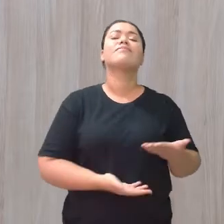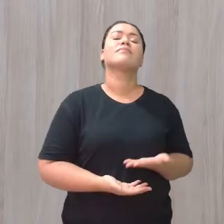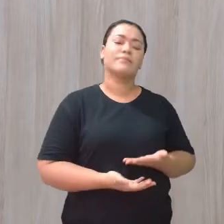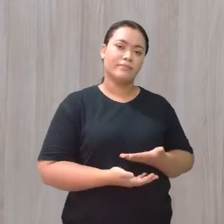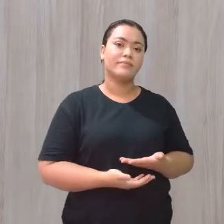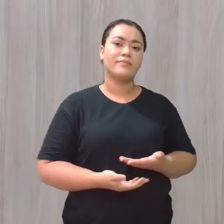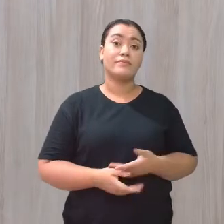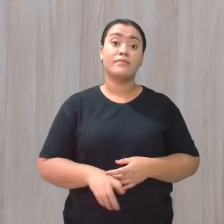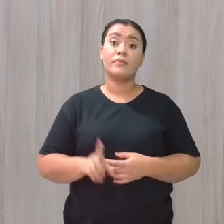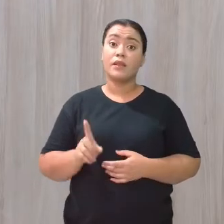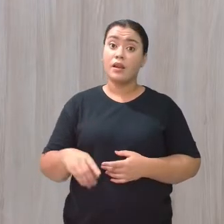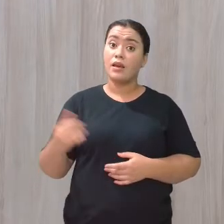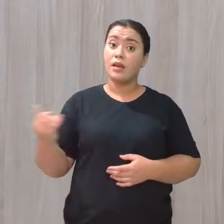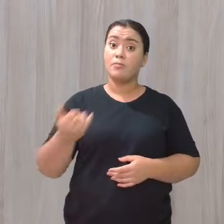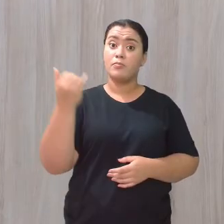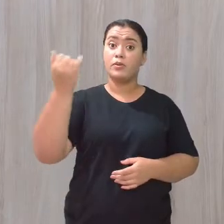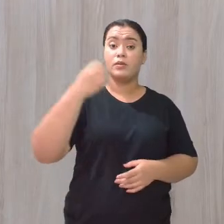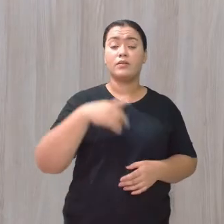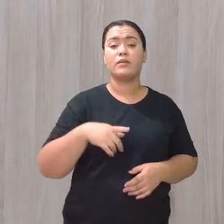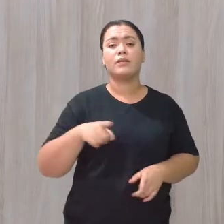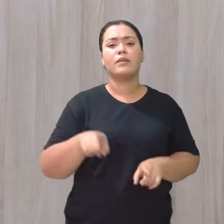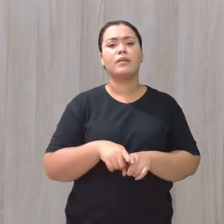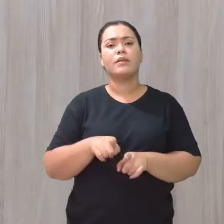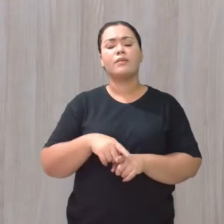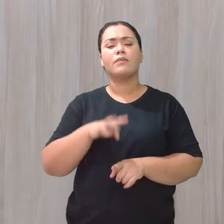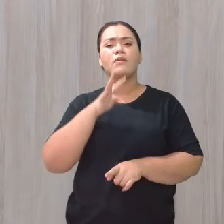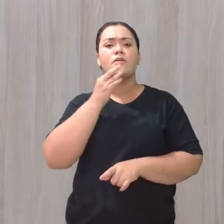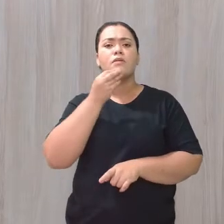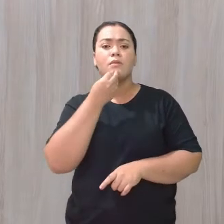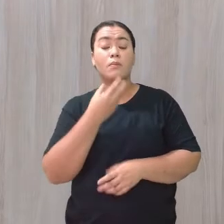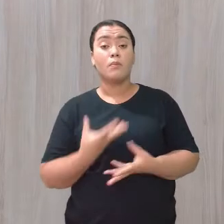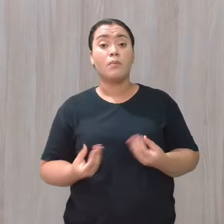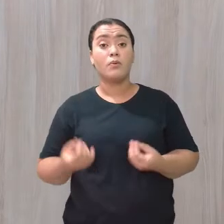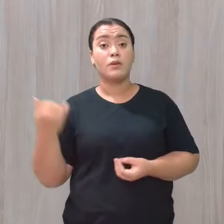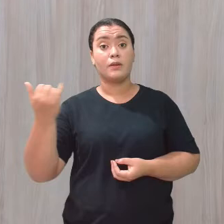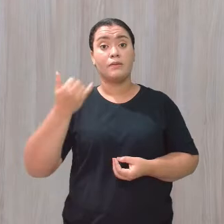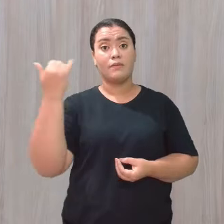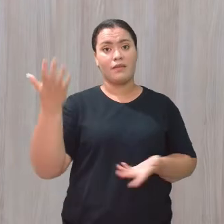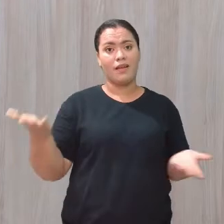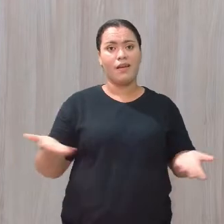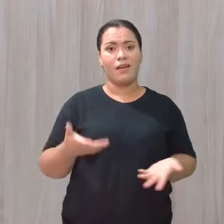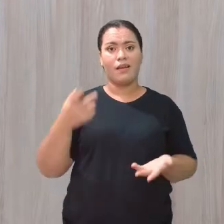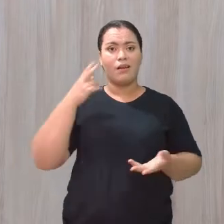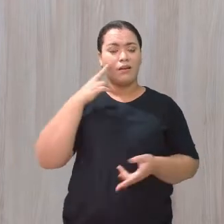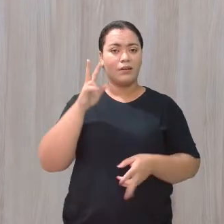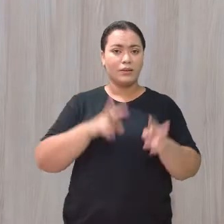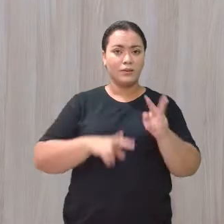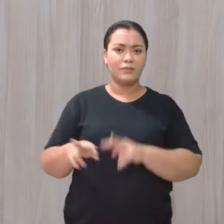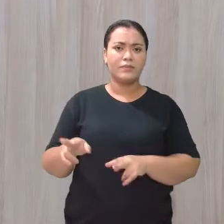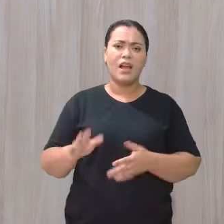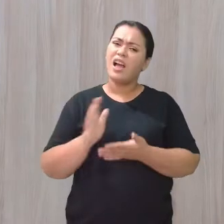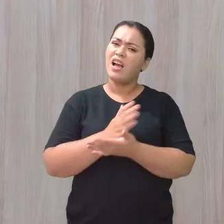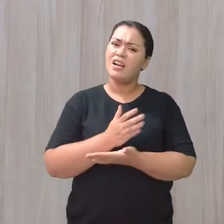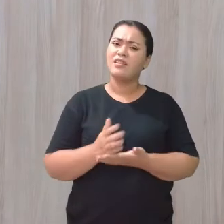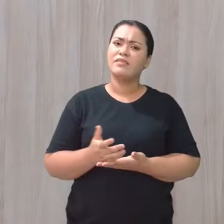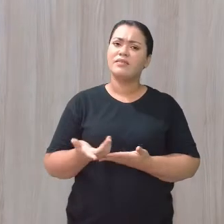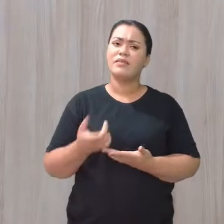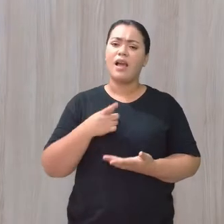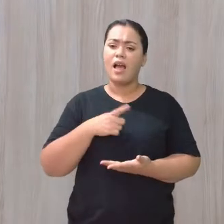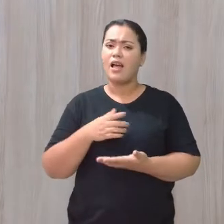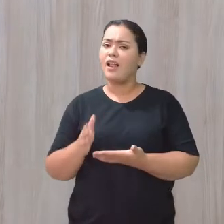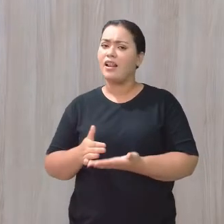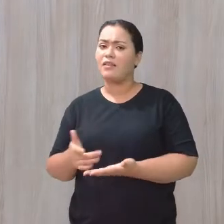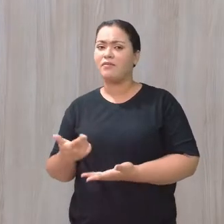Então, isso aí é muito importante e é um conhecimento bem importante, né, que nós estamos vendo aqui. E às vezes nem encontramos nos nossos livros